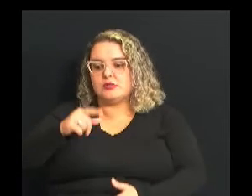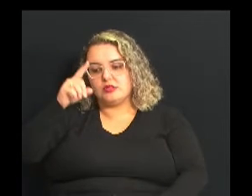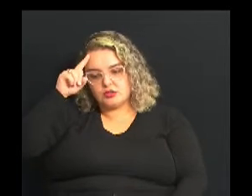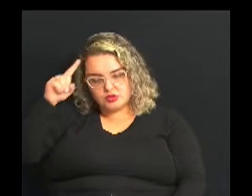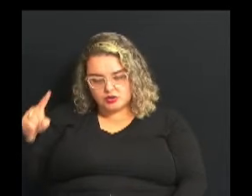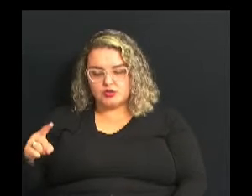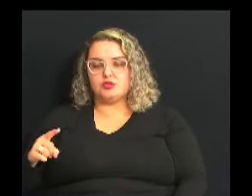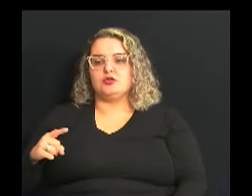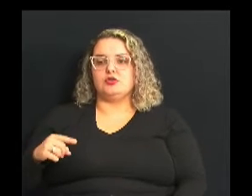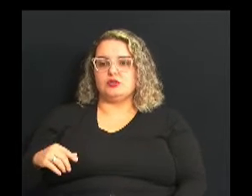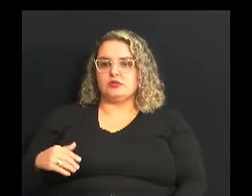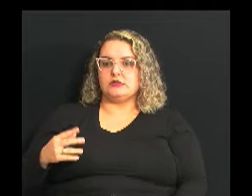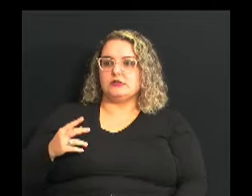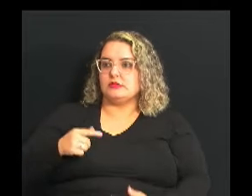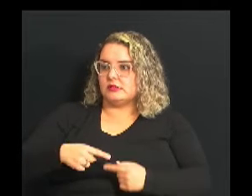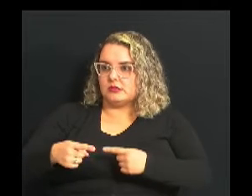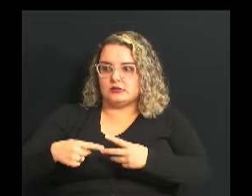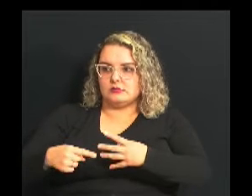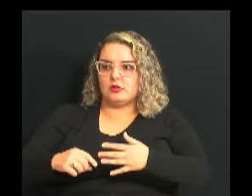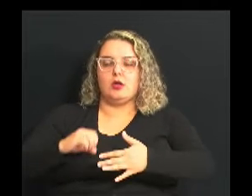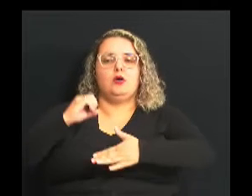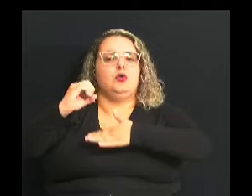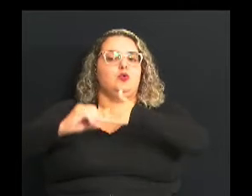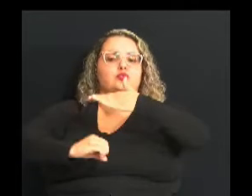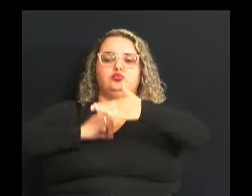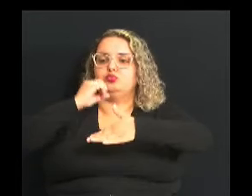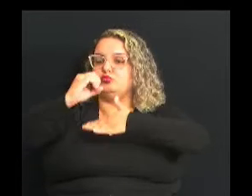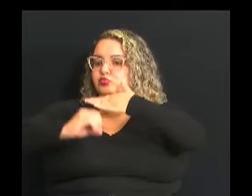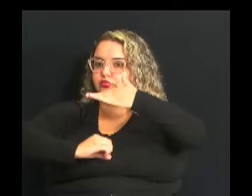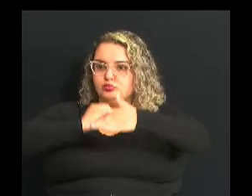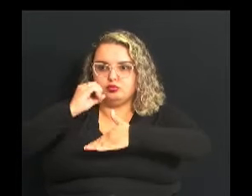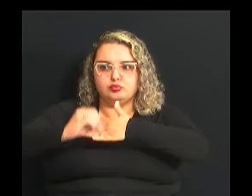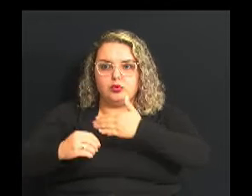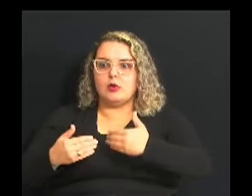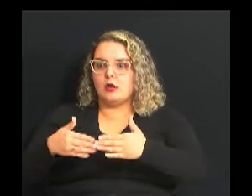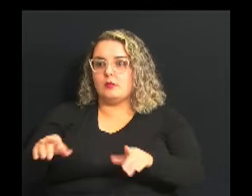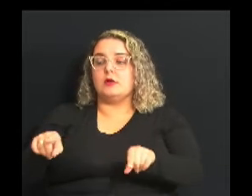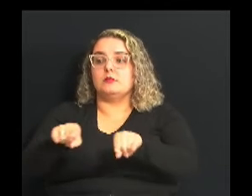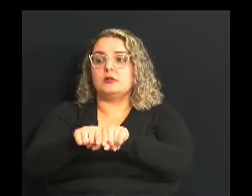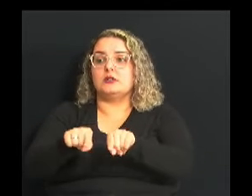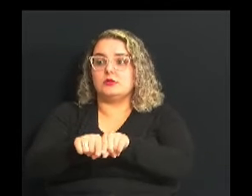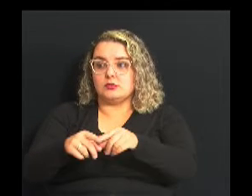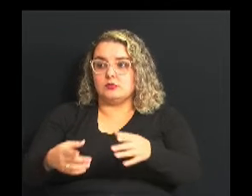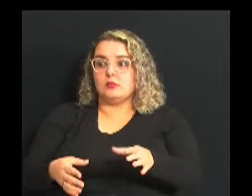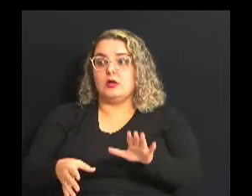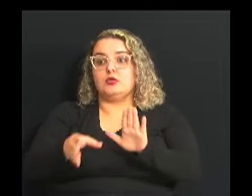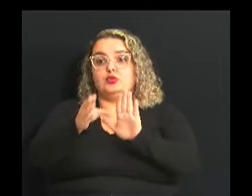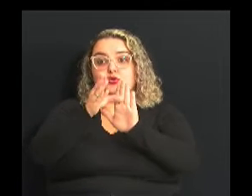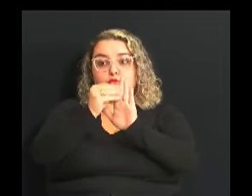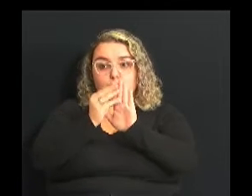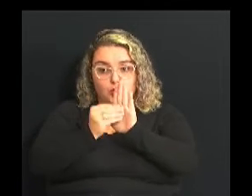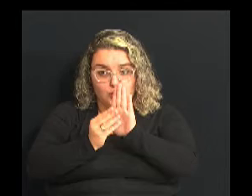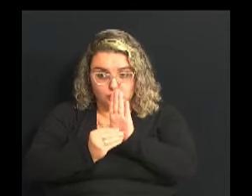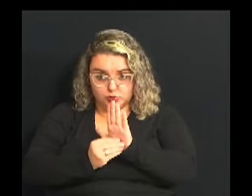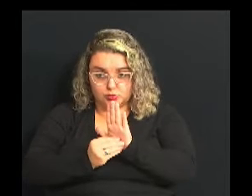de equipamento para fazer as transmissões abertas, mas também conteúdo. Até porque as transmissões abertas, elas eram